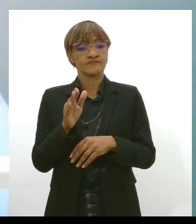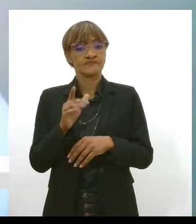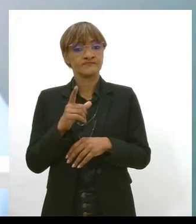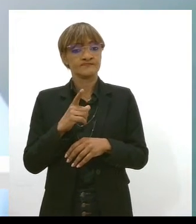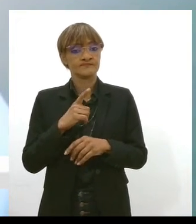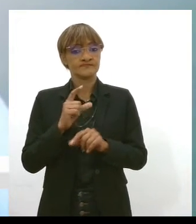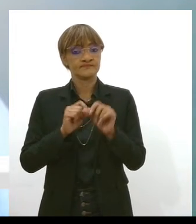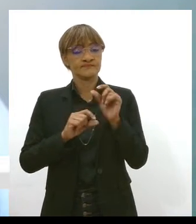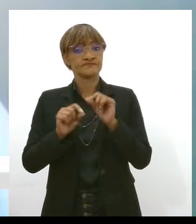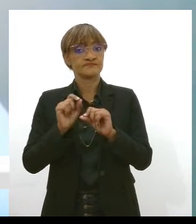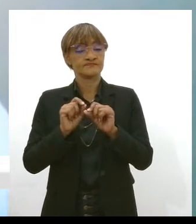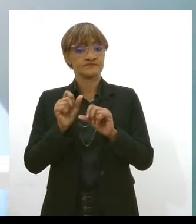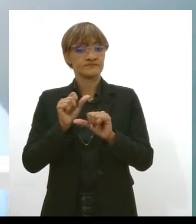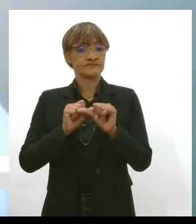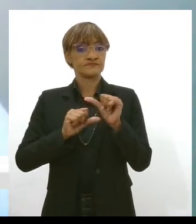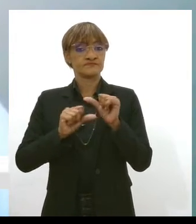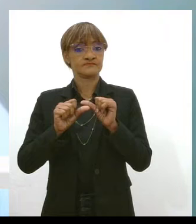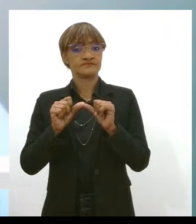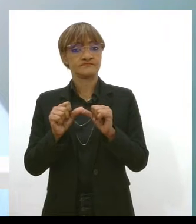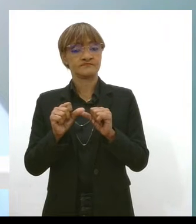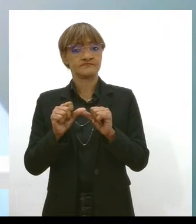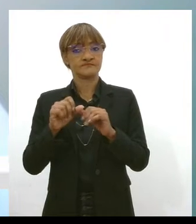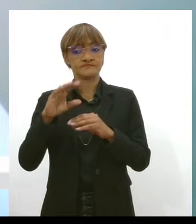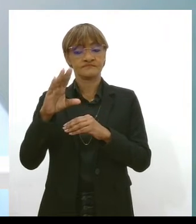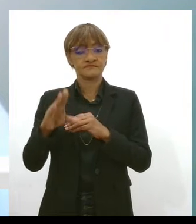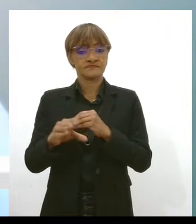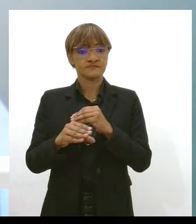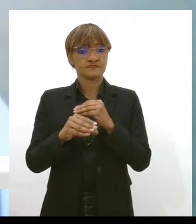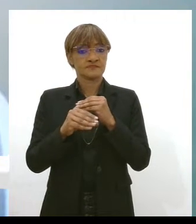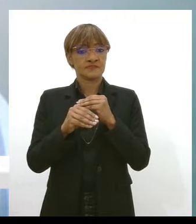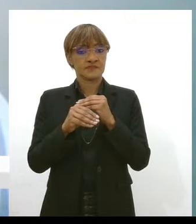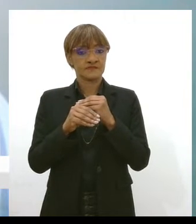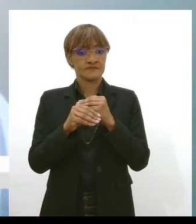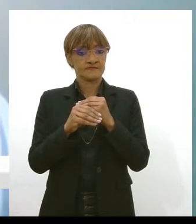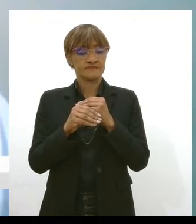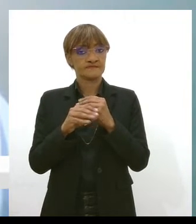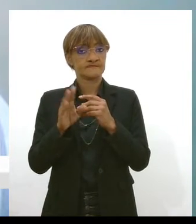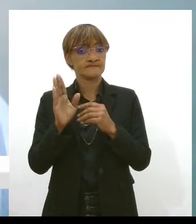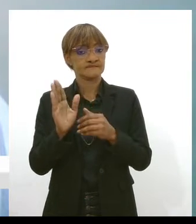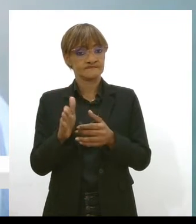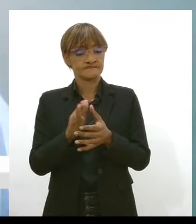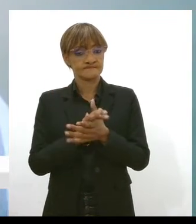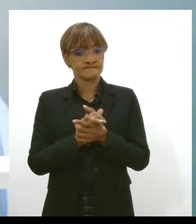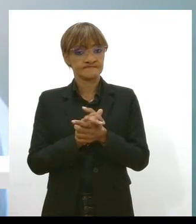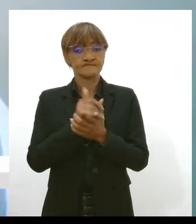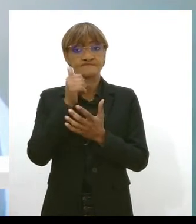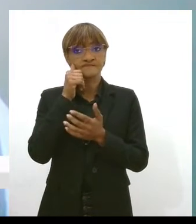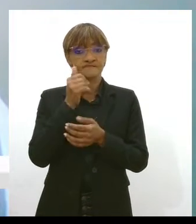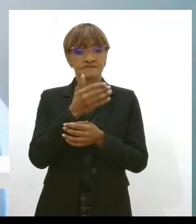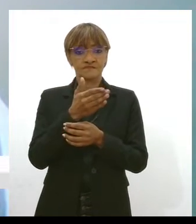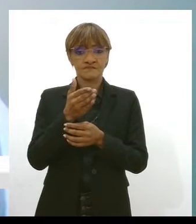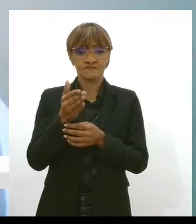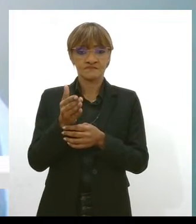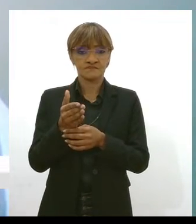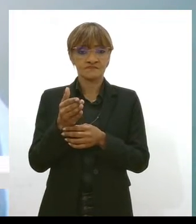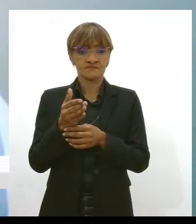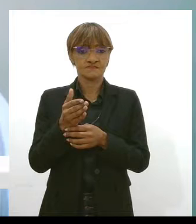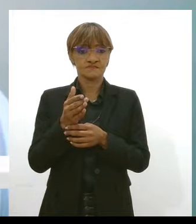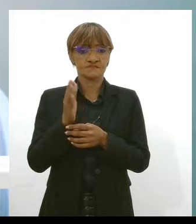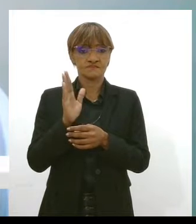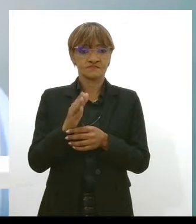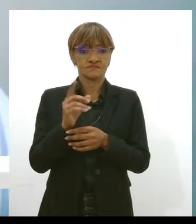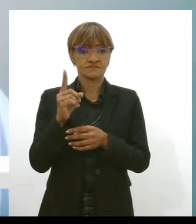e acrescentou, incluiu para o alto risco, mulheres abaixo de 15 e acima de 40